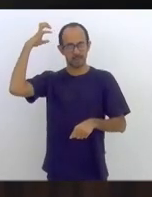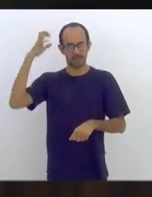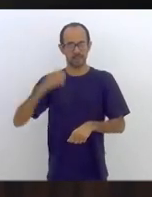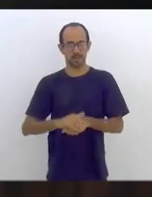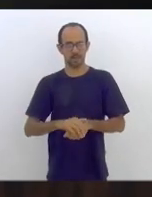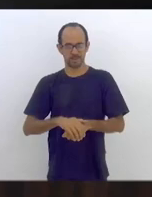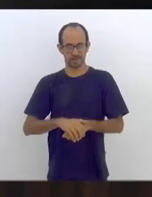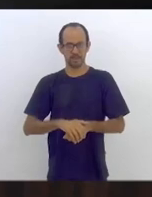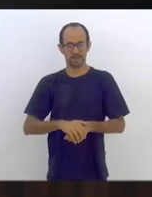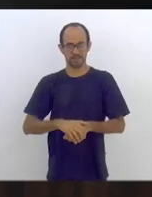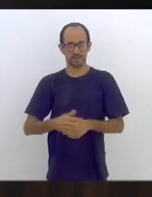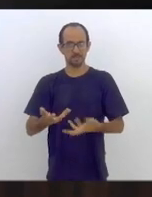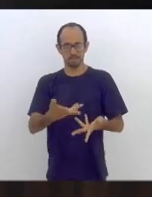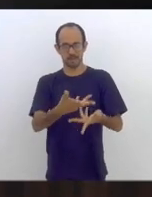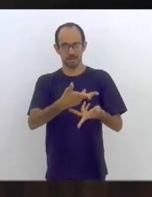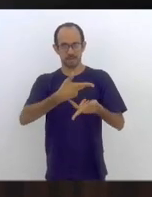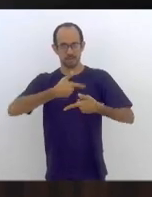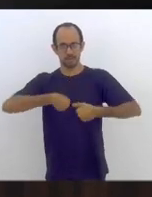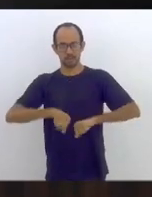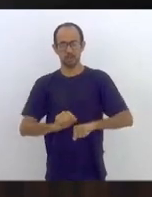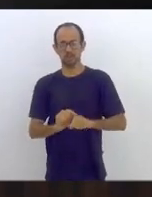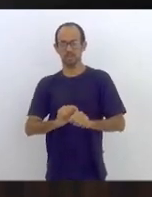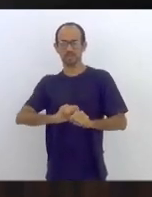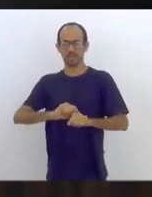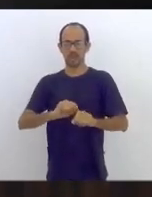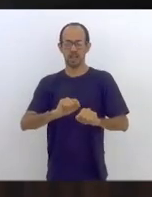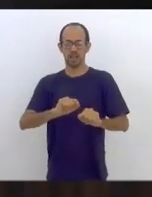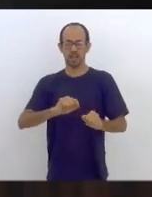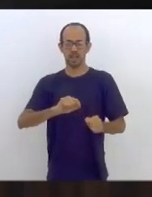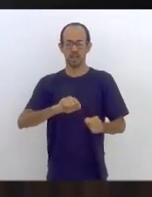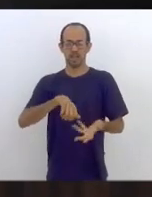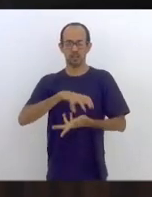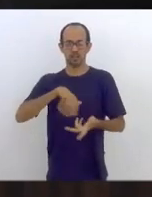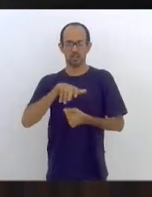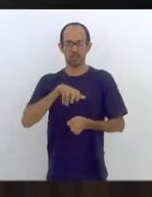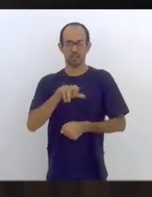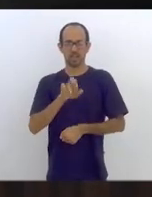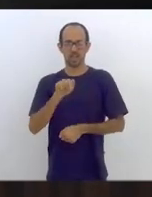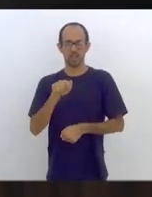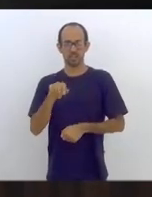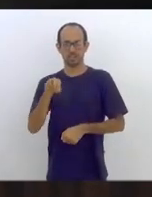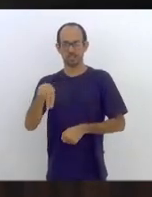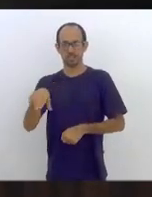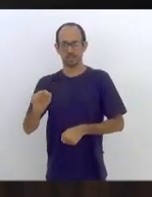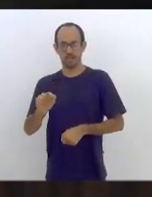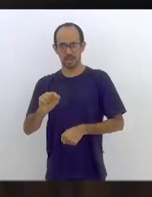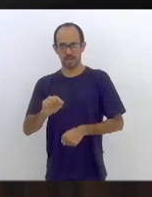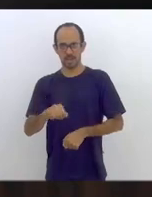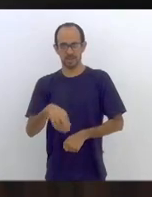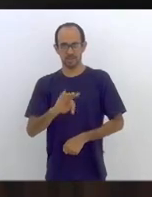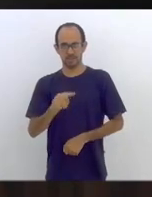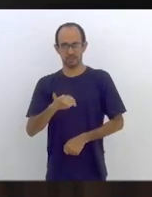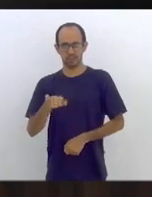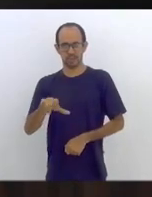querida, maravilhosa, revolucionária, Regina Celli.